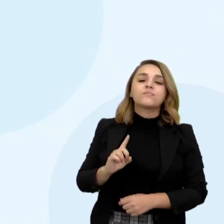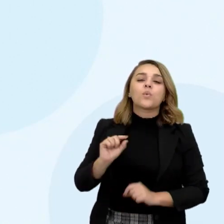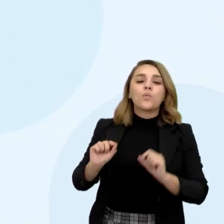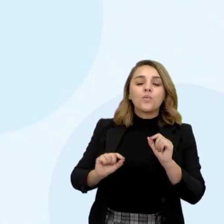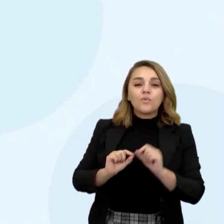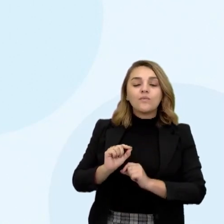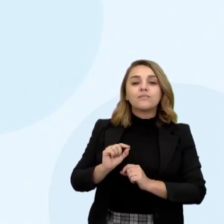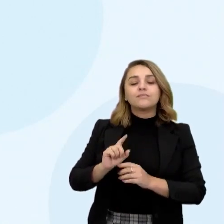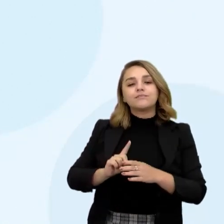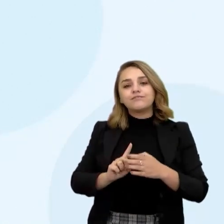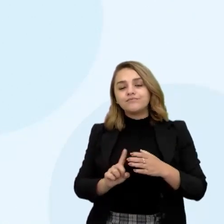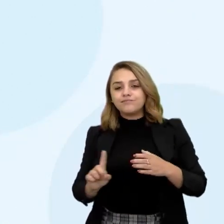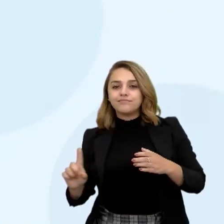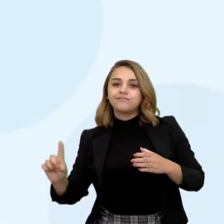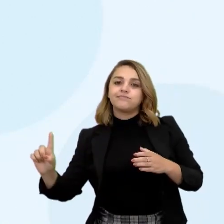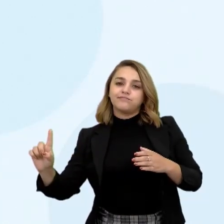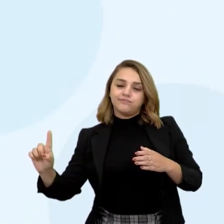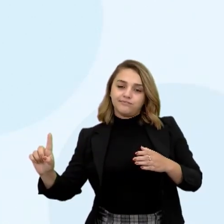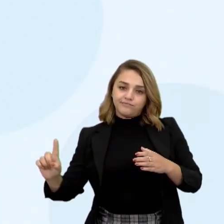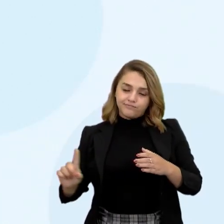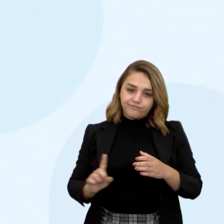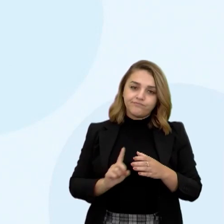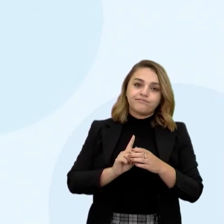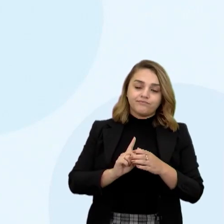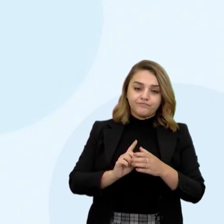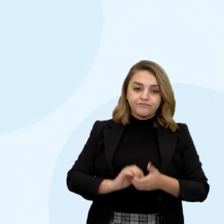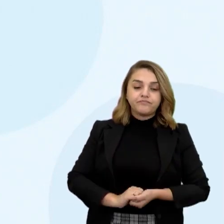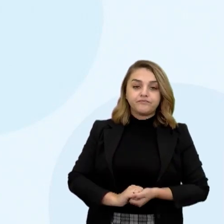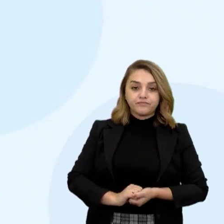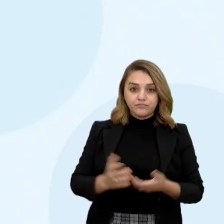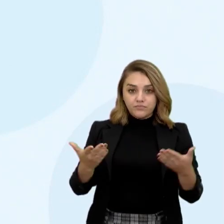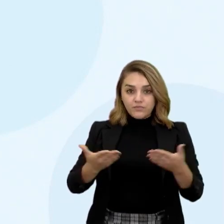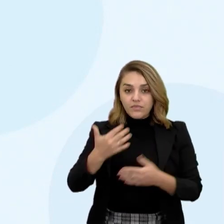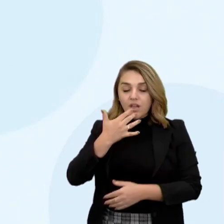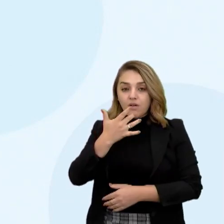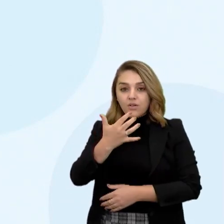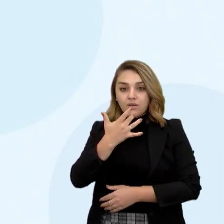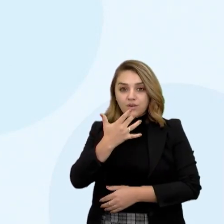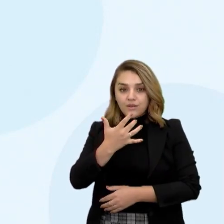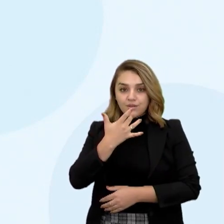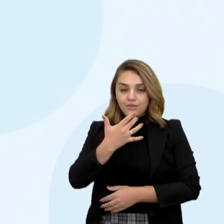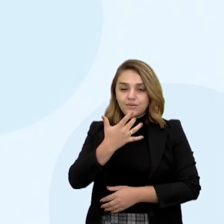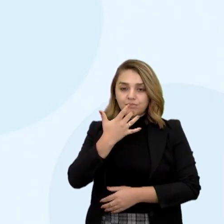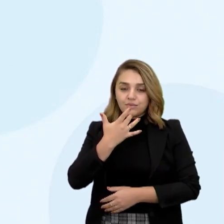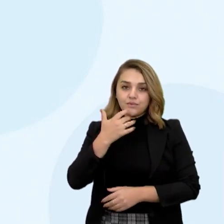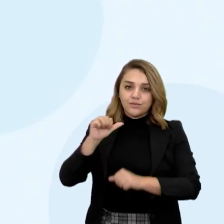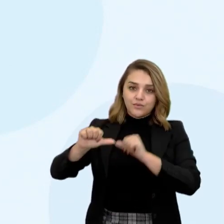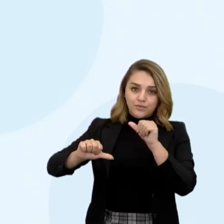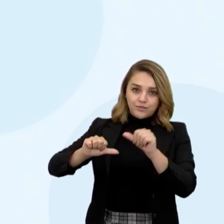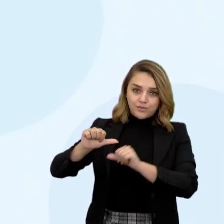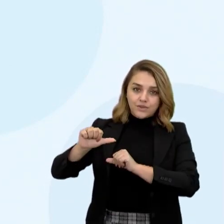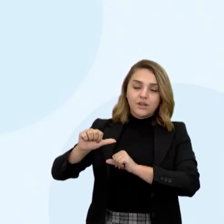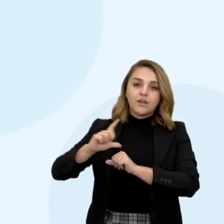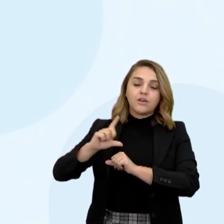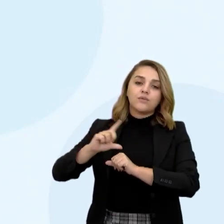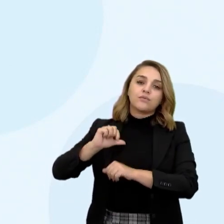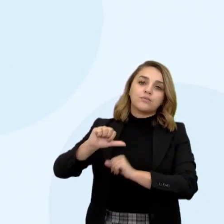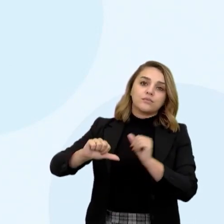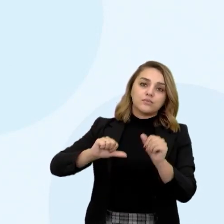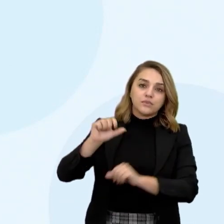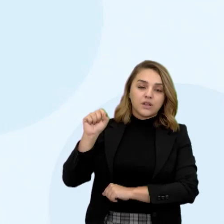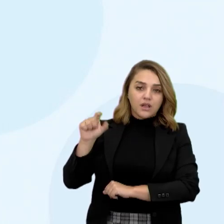um estar em mim. Vou voltar nesse poema, vou mudar a cor aqui, só um instante aqui, paciência comigo. Vou mudar para uma cor azul. Olha